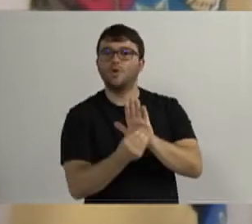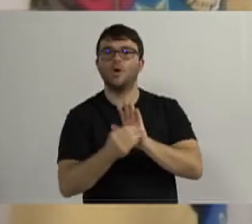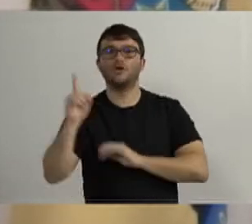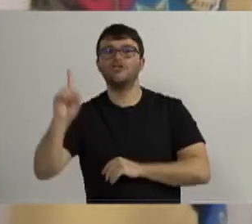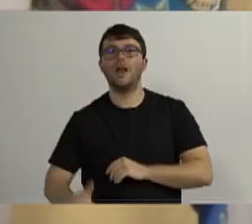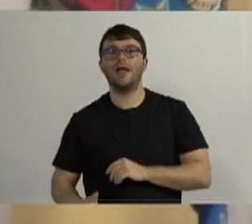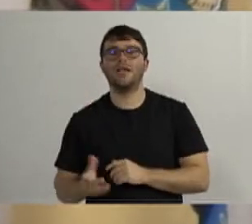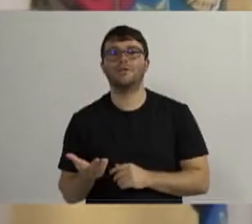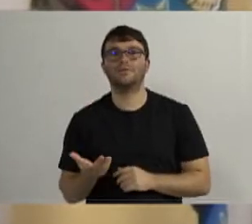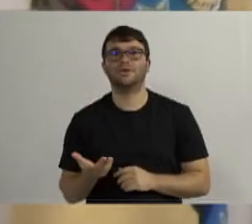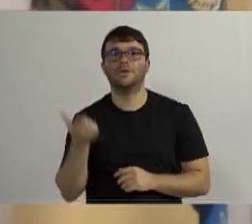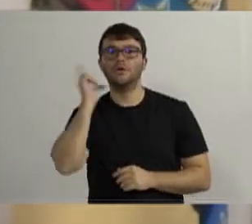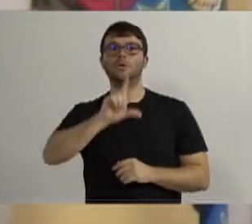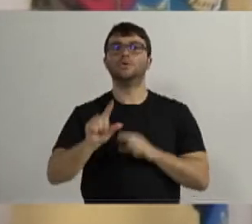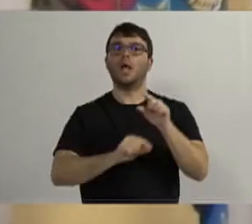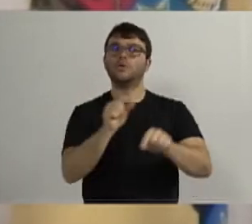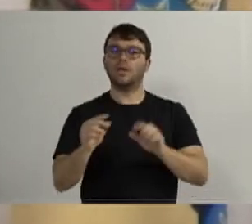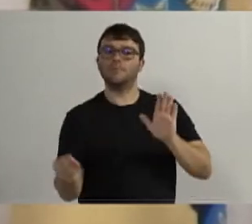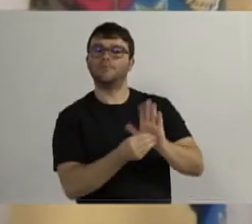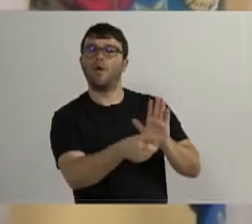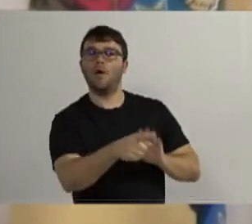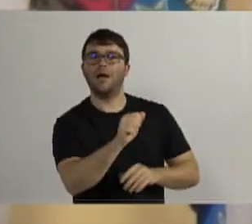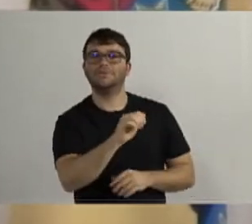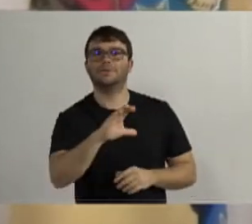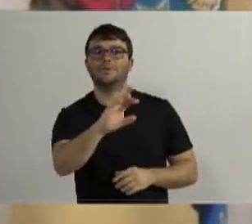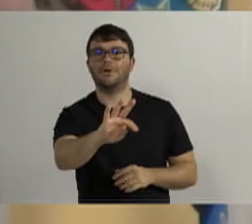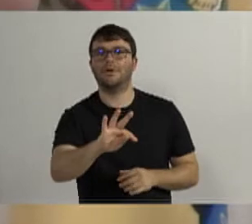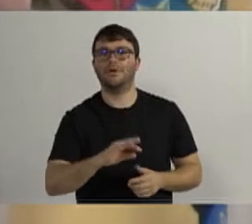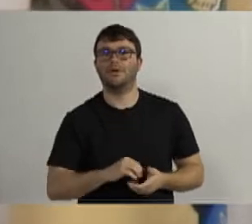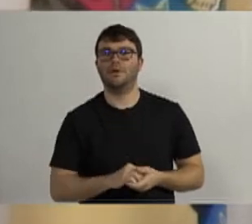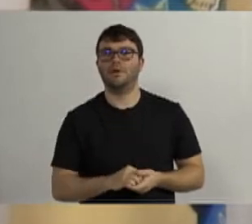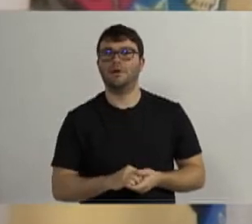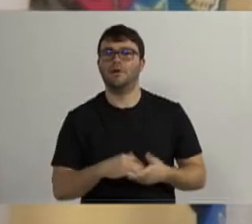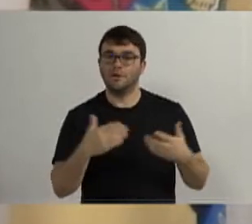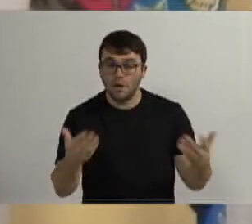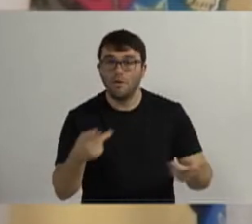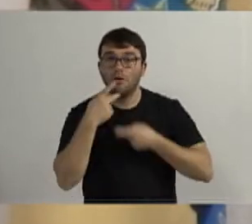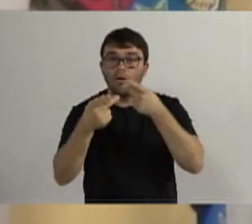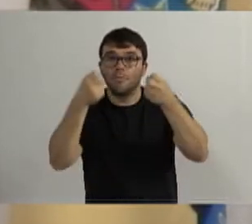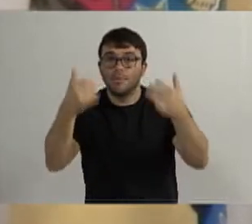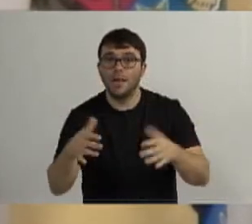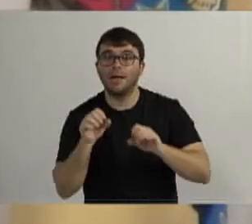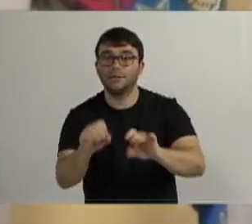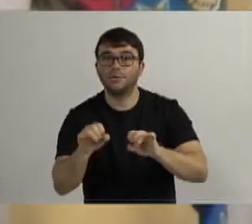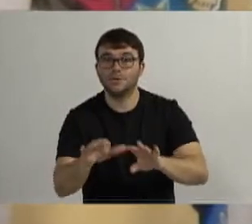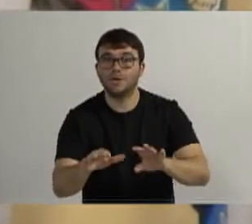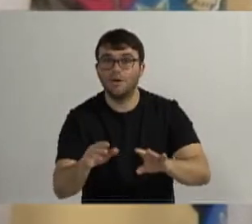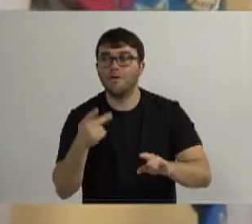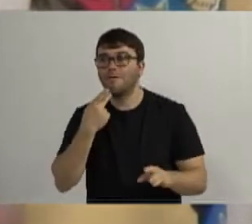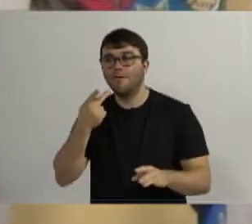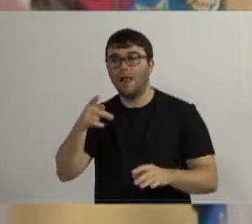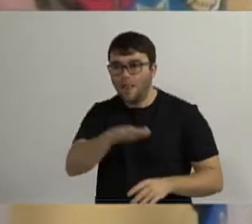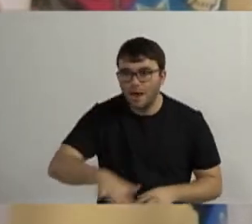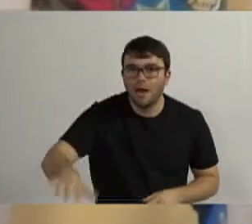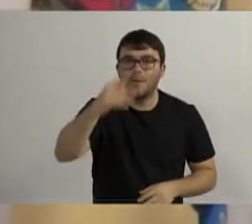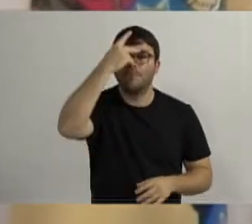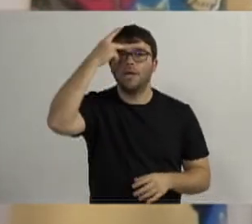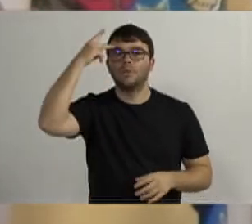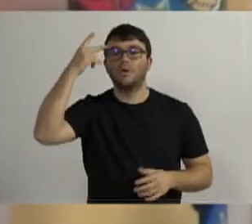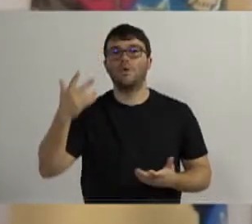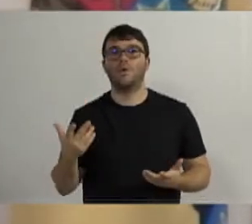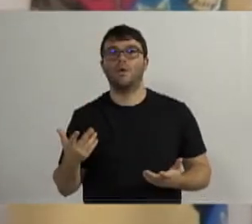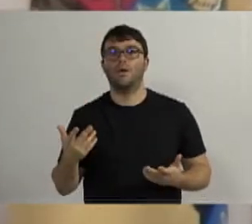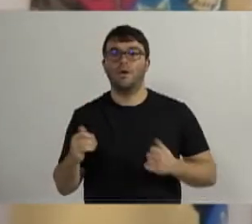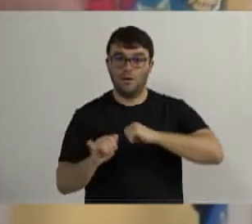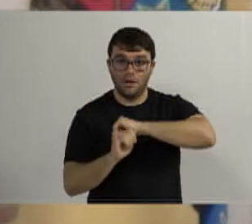que poderiam garantir as acts então falar de educação fala de pessoal a